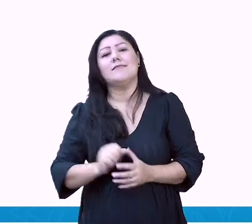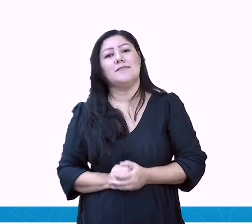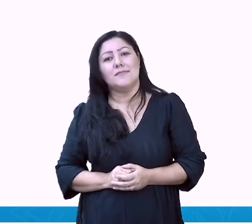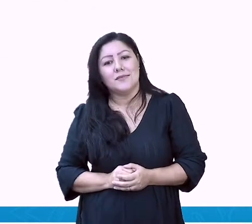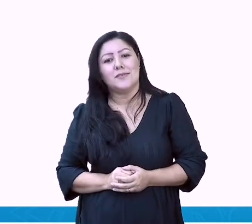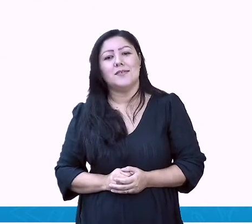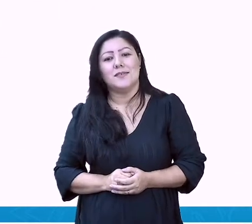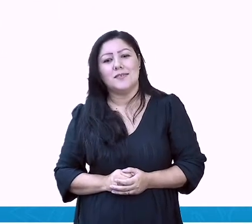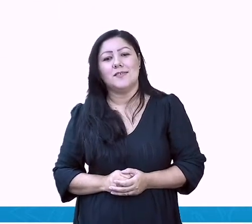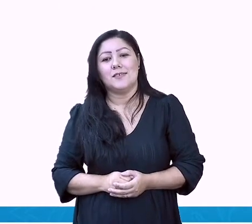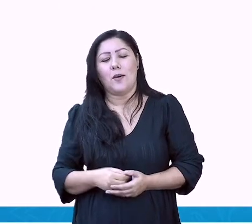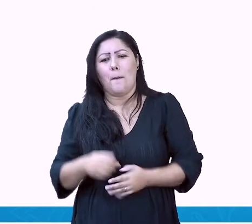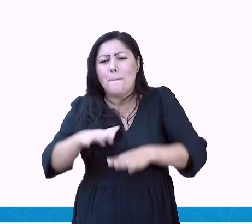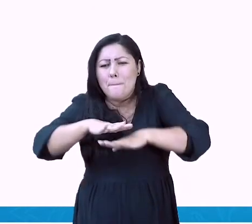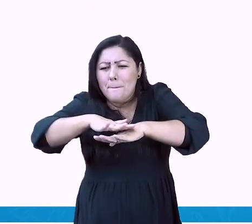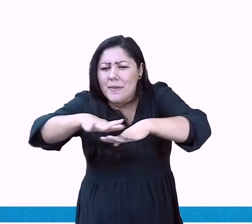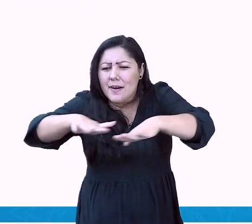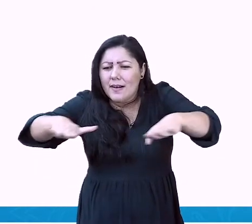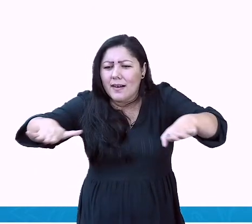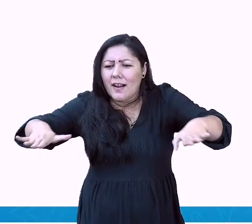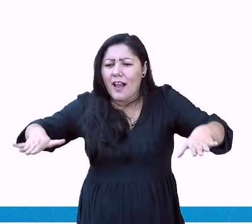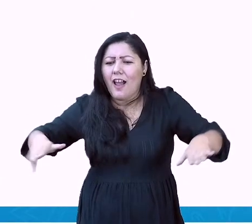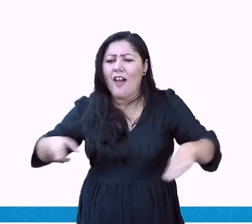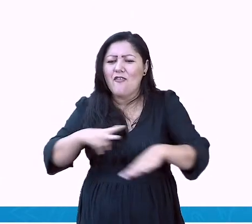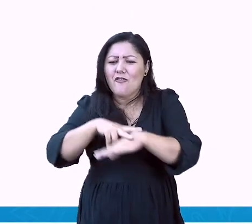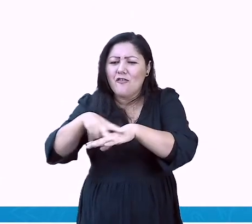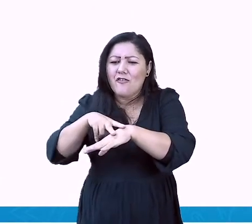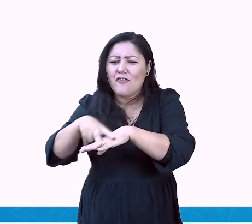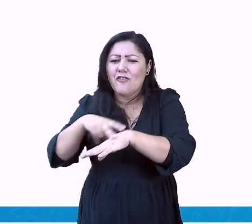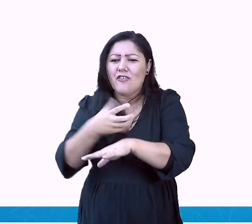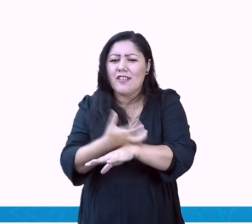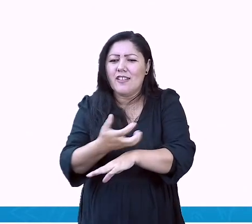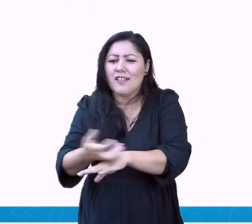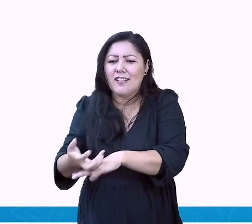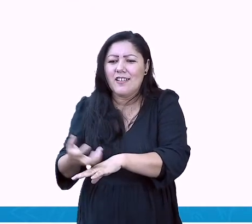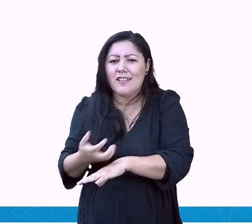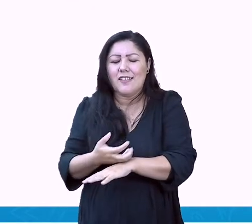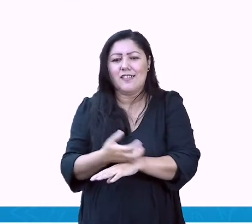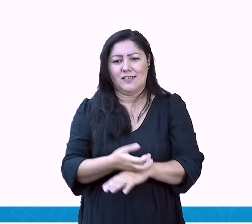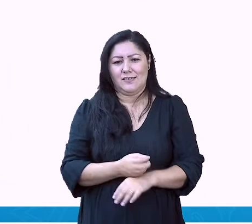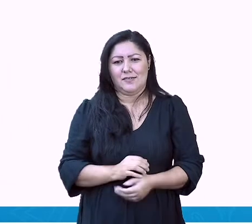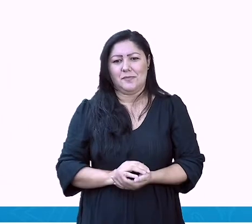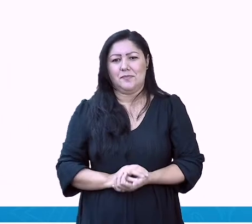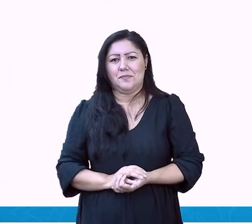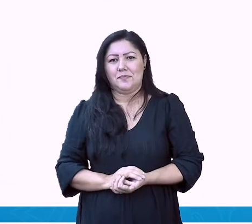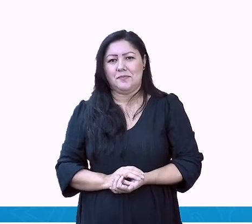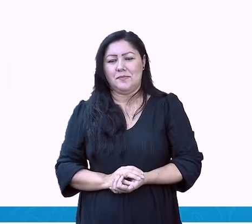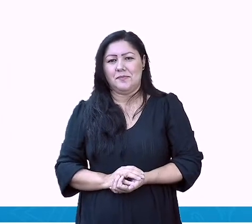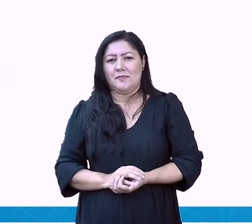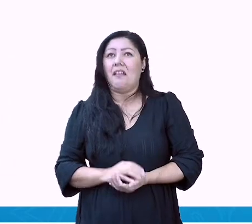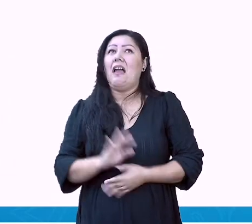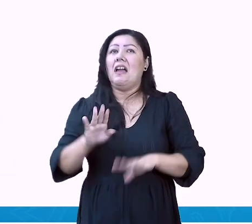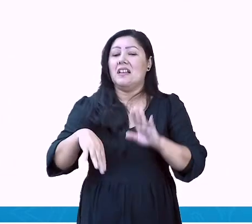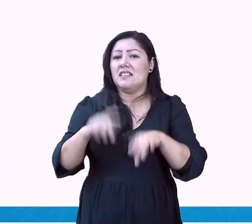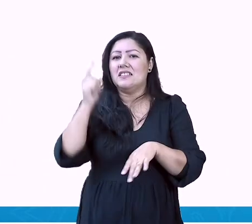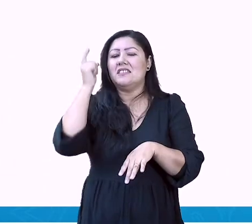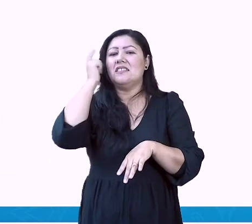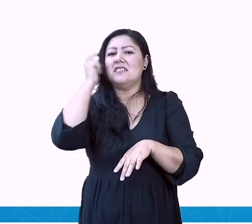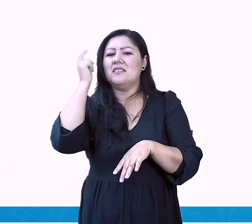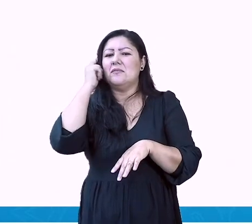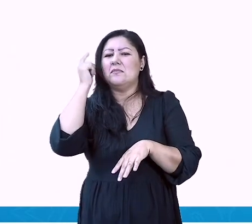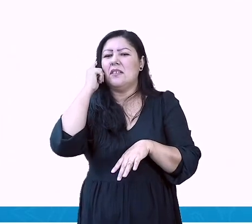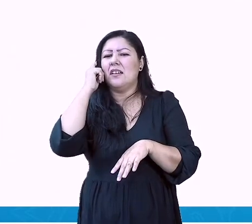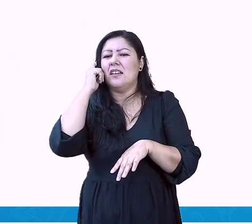Nós temos o predomínio dessa vegetação no sul. Até coloquei aqui, porque muitas das vezes nós achamos, quando fala